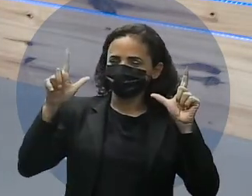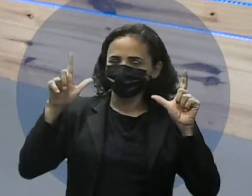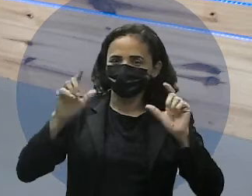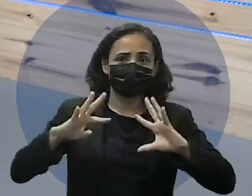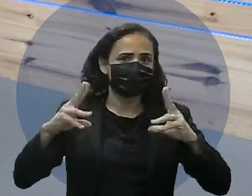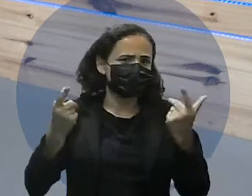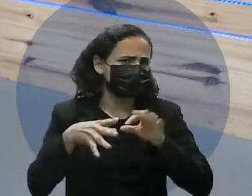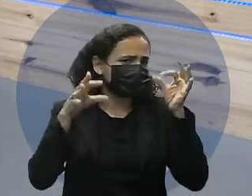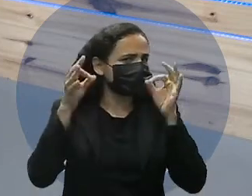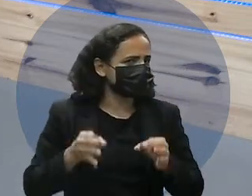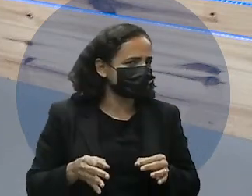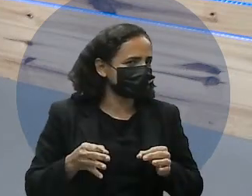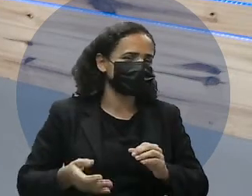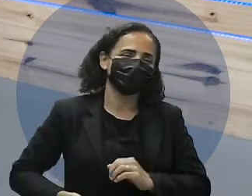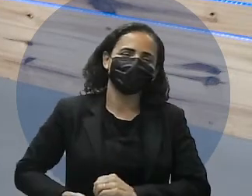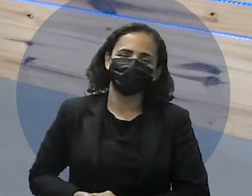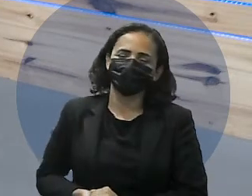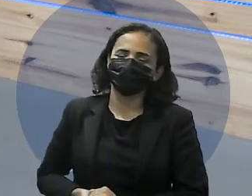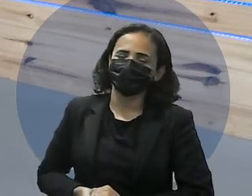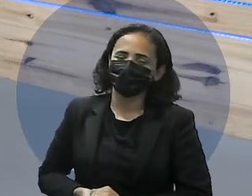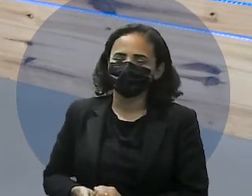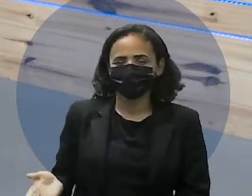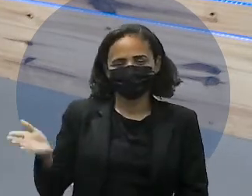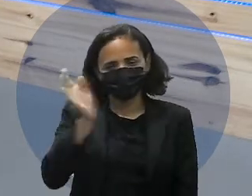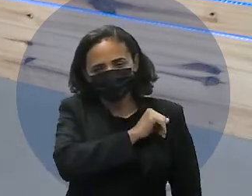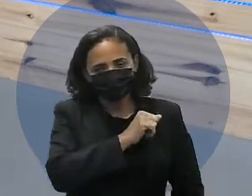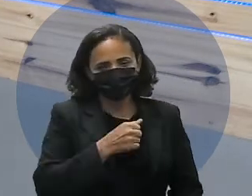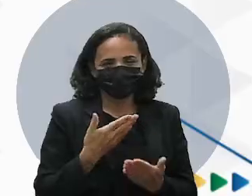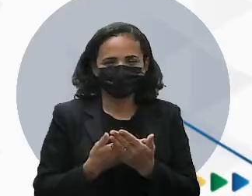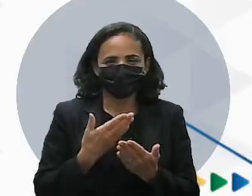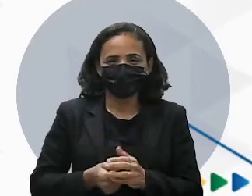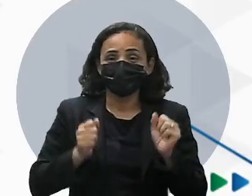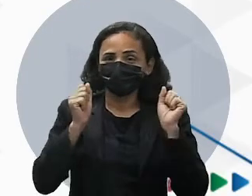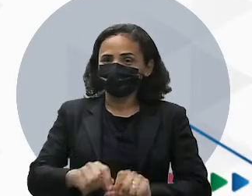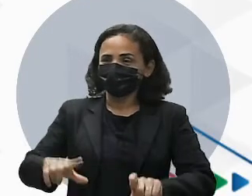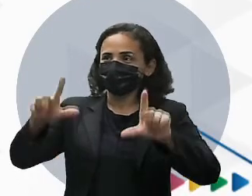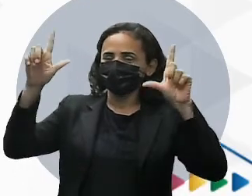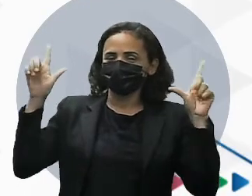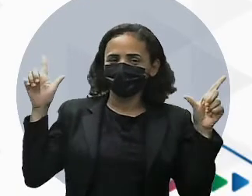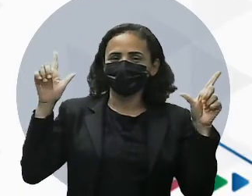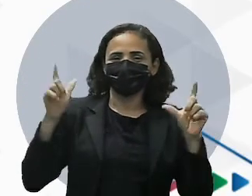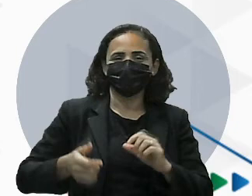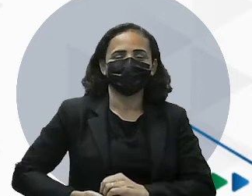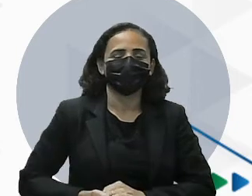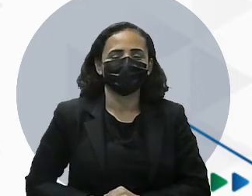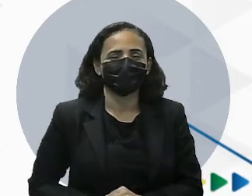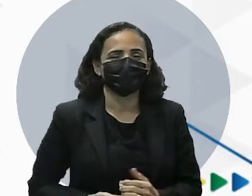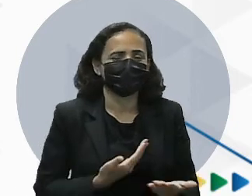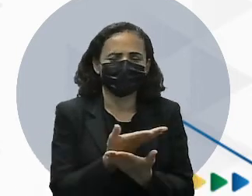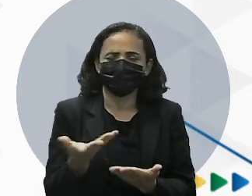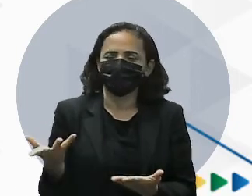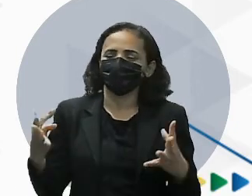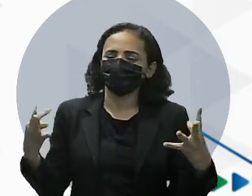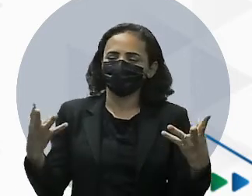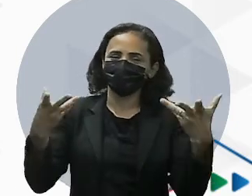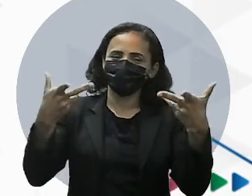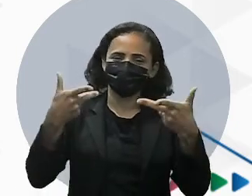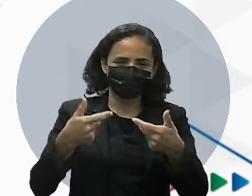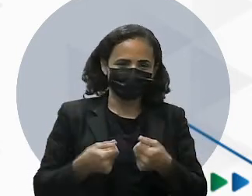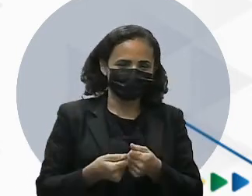tudo certinho? Vamos embora, joga na tela. Isso, meu povo, que coisa